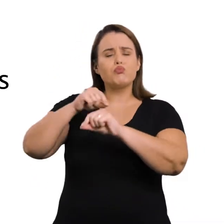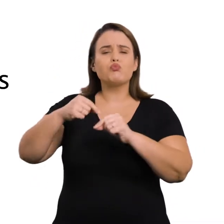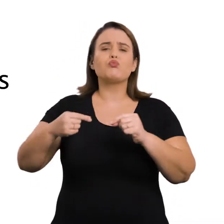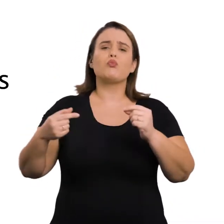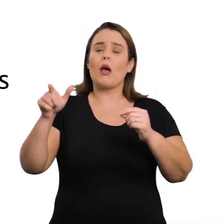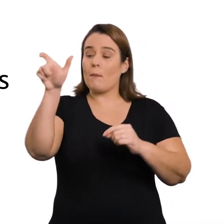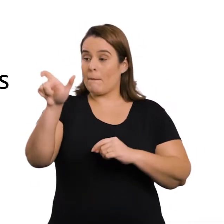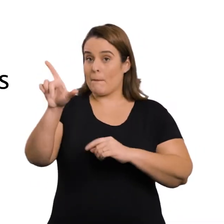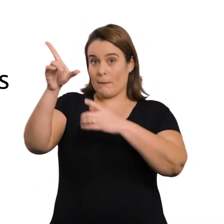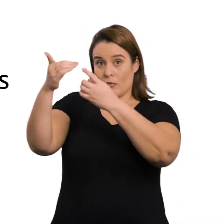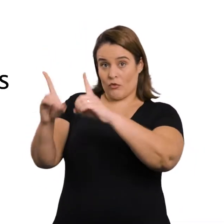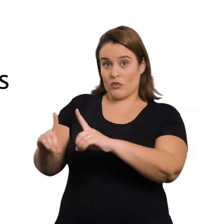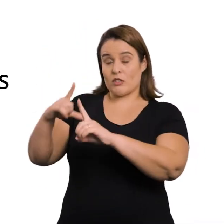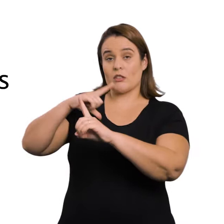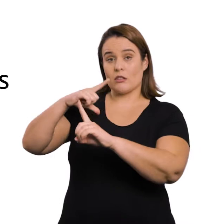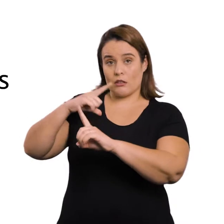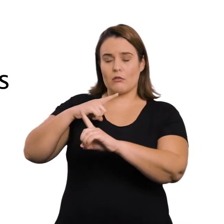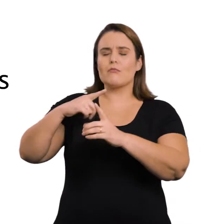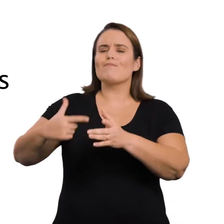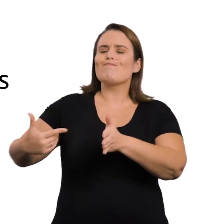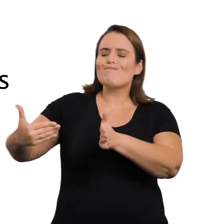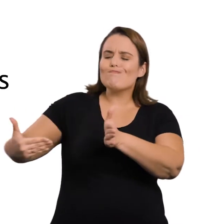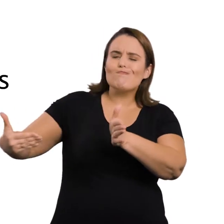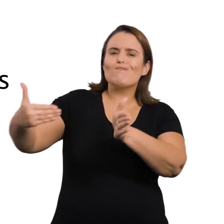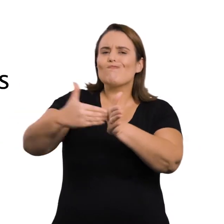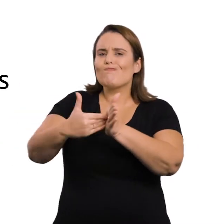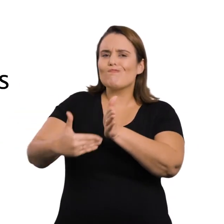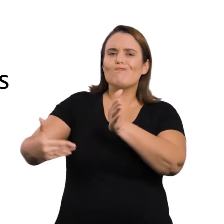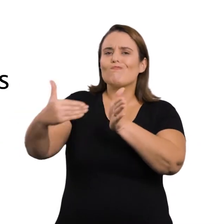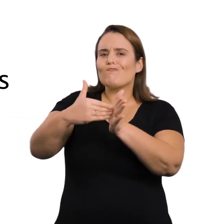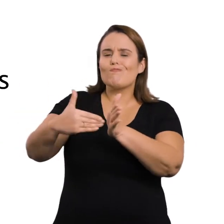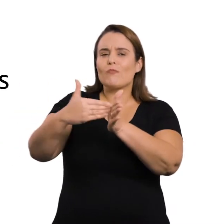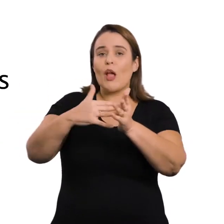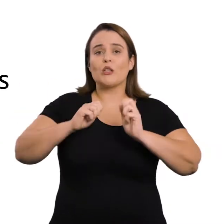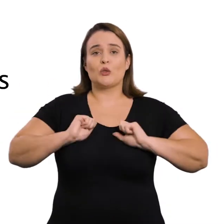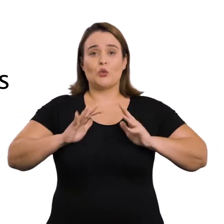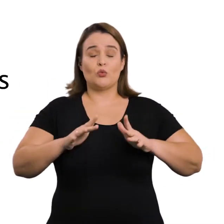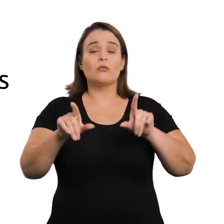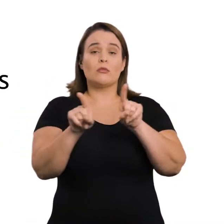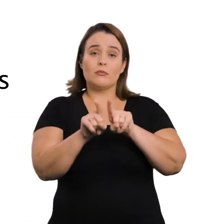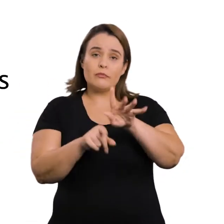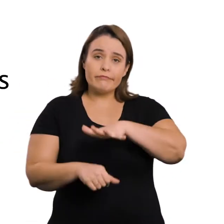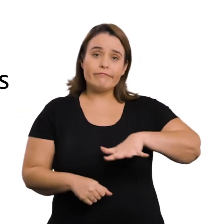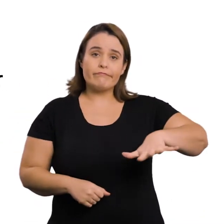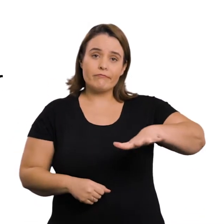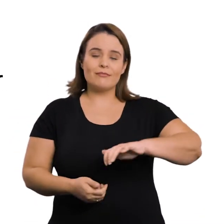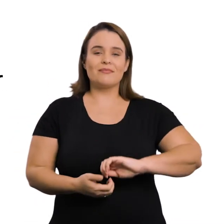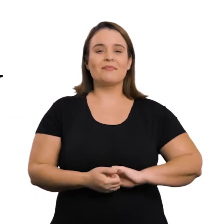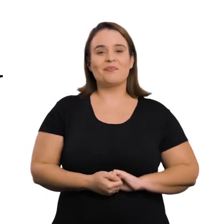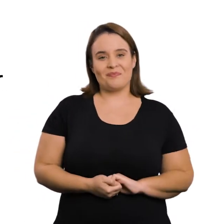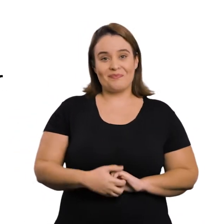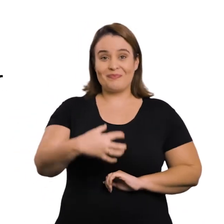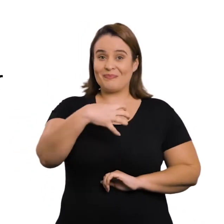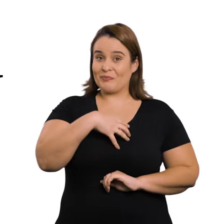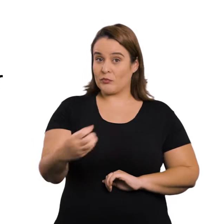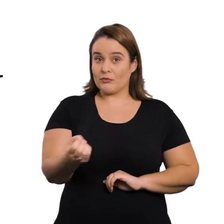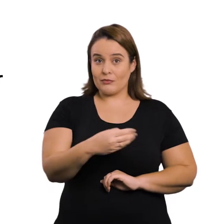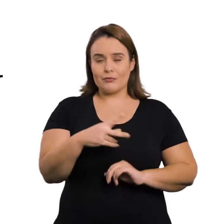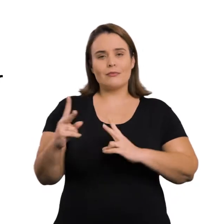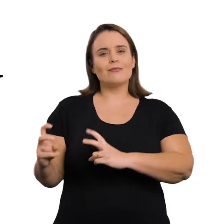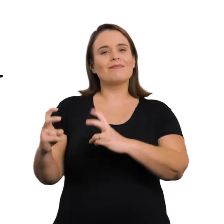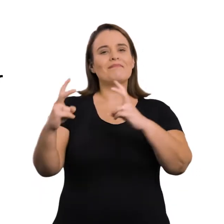resultado da interação entre pessoas com deficiência e as barreiras advindas de atitudes e dos ambientes. Essa